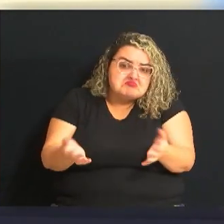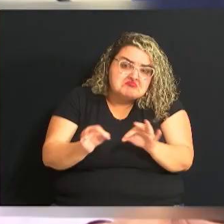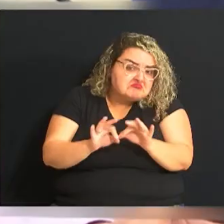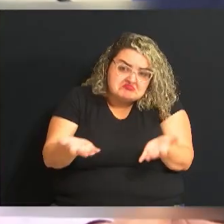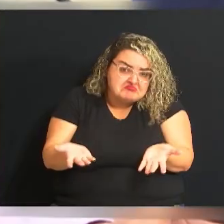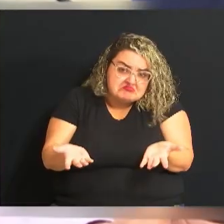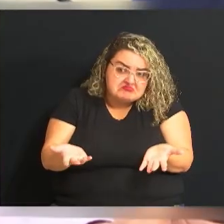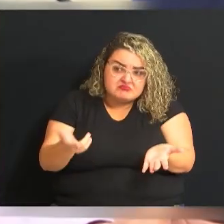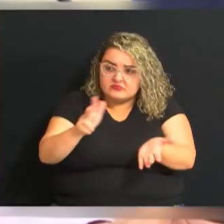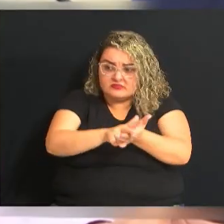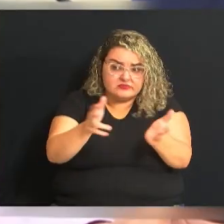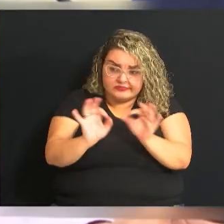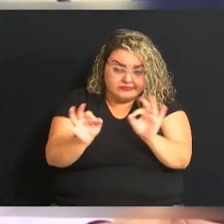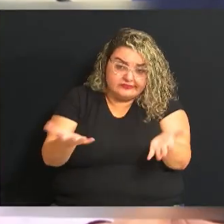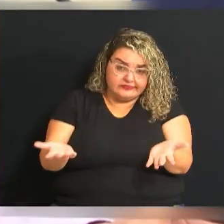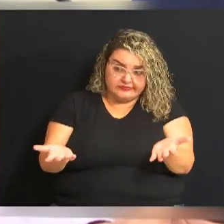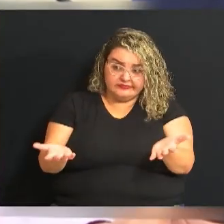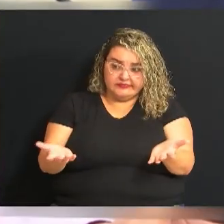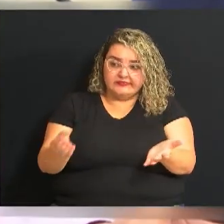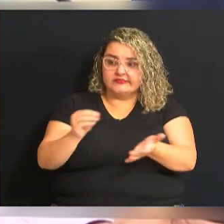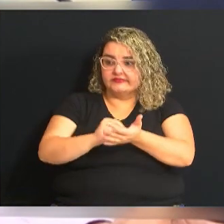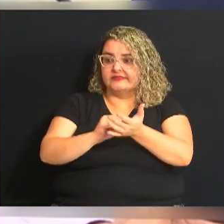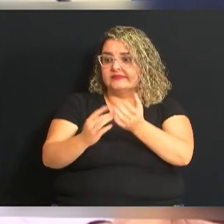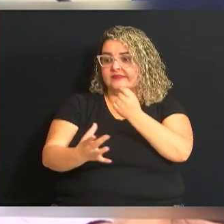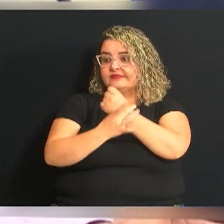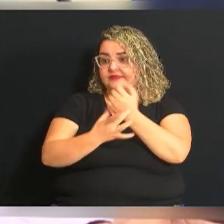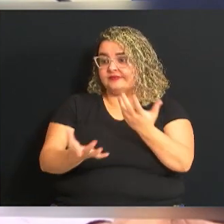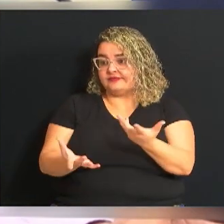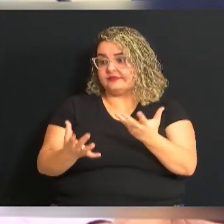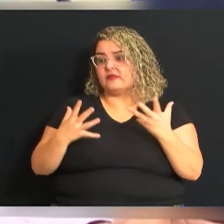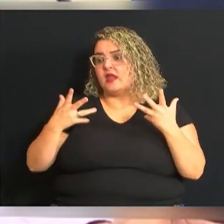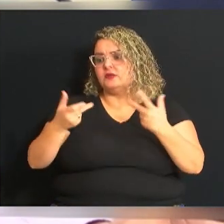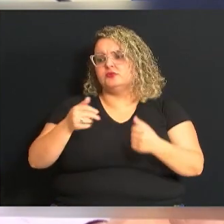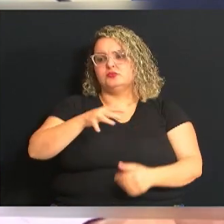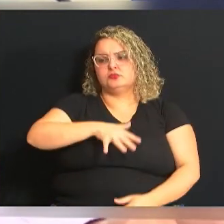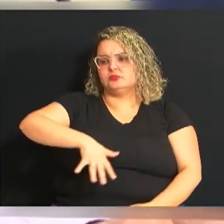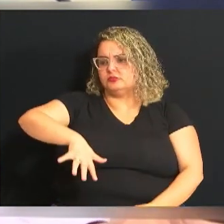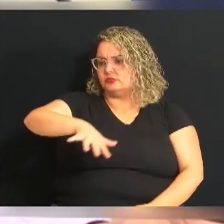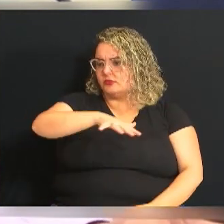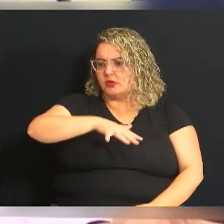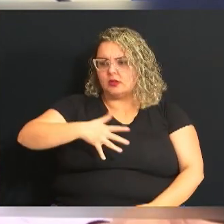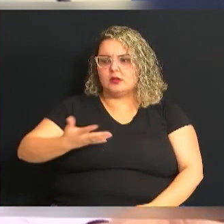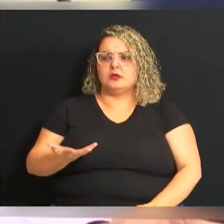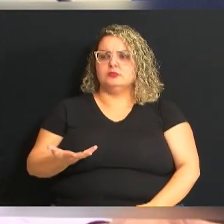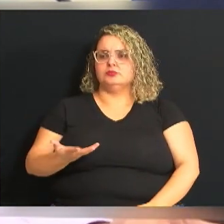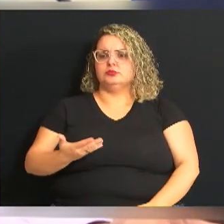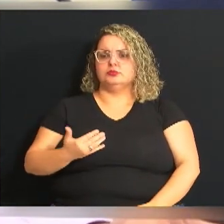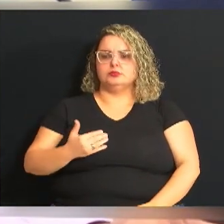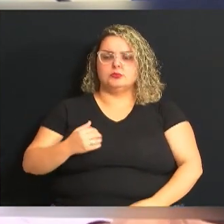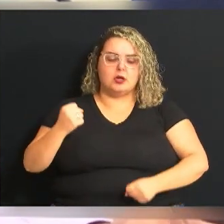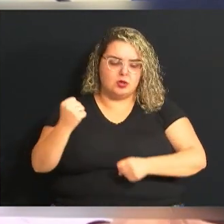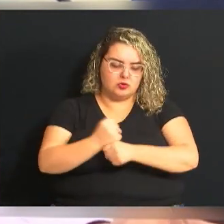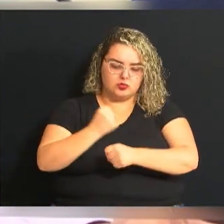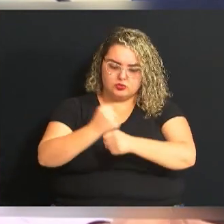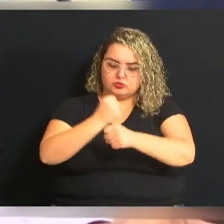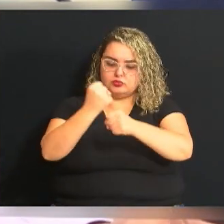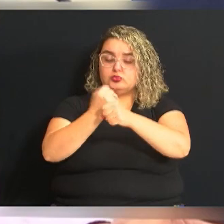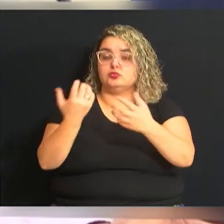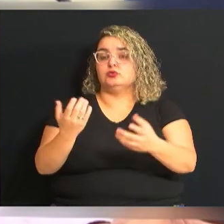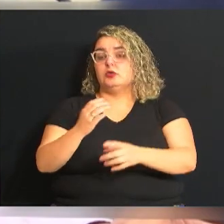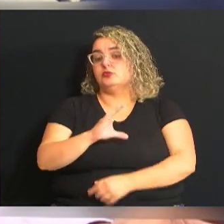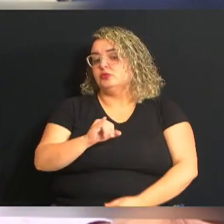na cidade de Campinas e seus impactos, presidida pelo vereador Permínio Monteiro, realizou a segunda reunião no Teatro